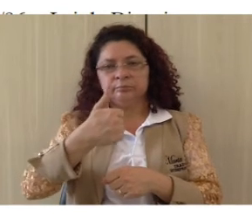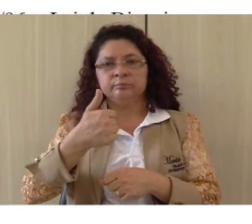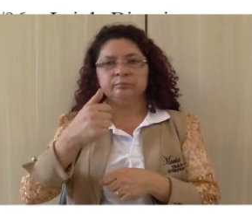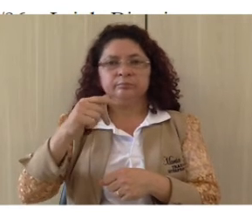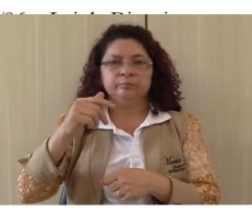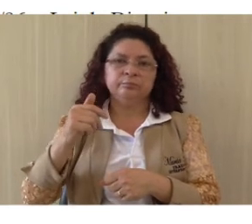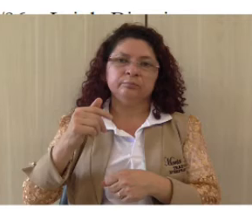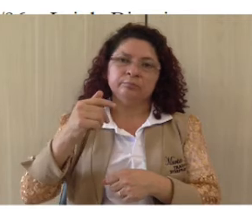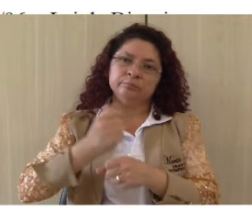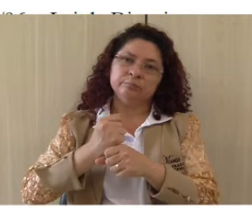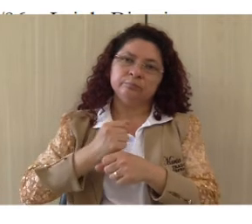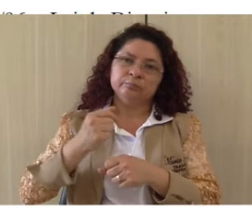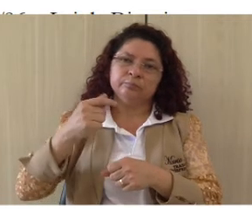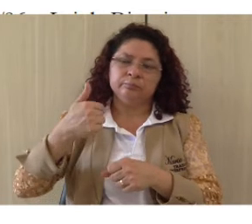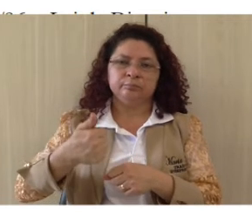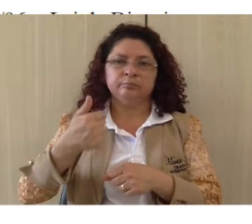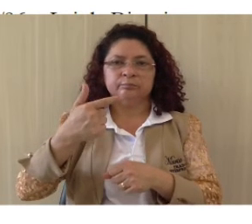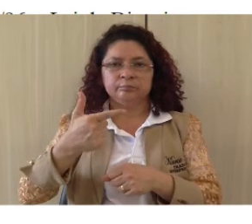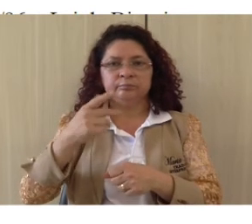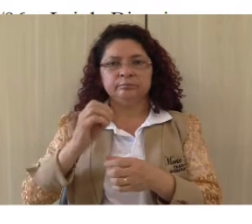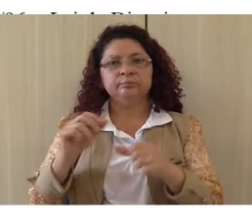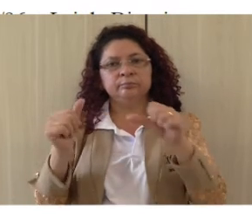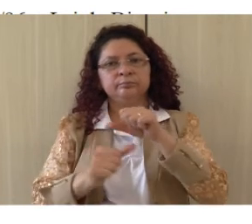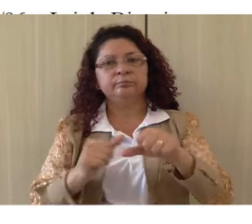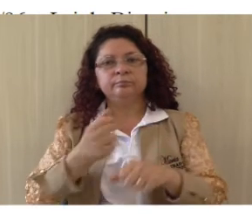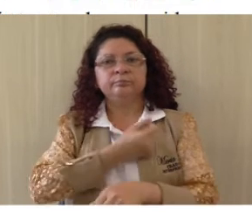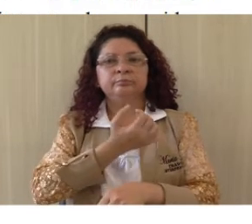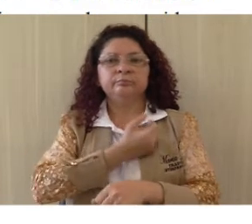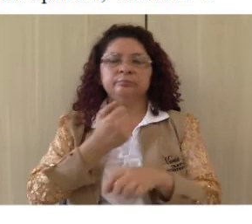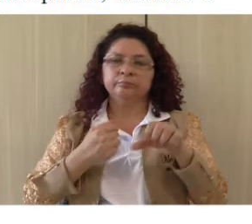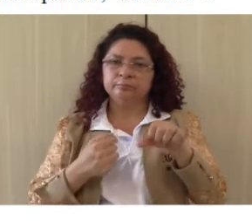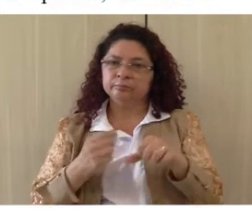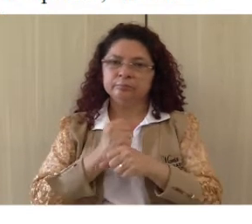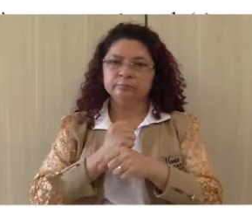da Educação, alterada pela Portaria Normativa nº 9, de